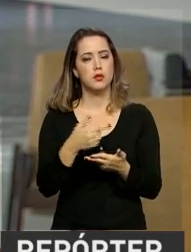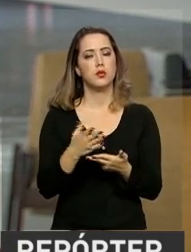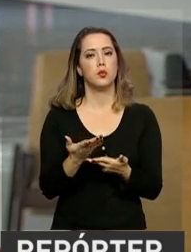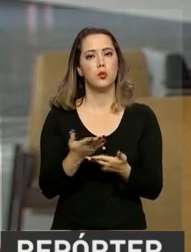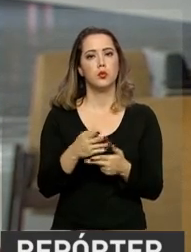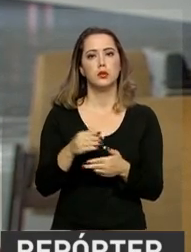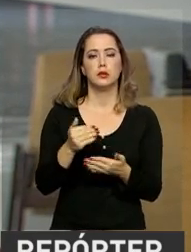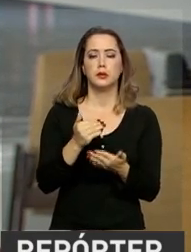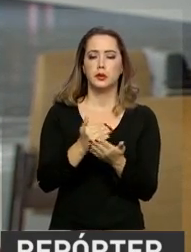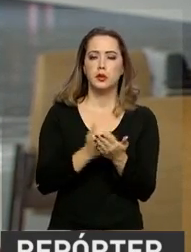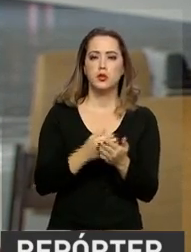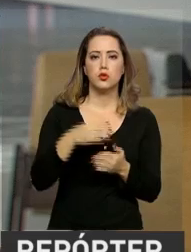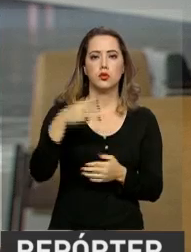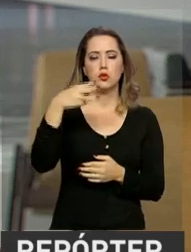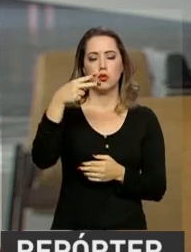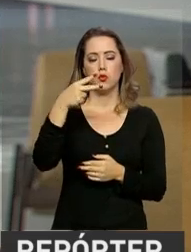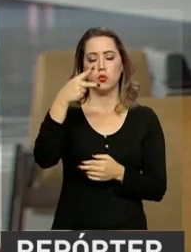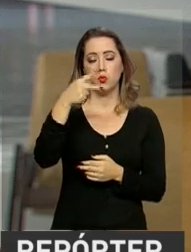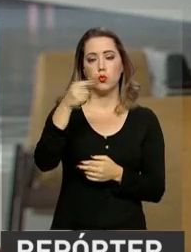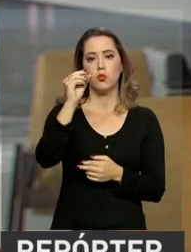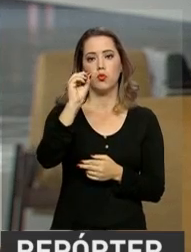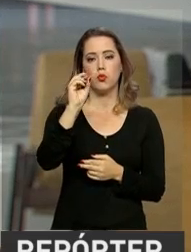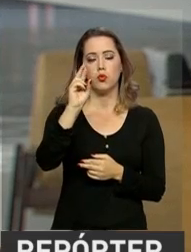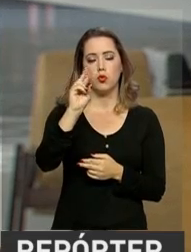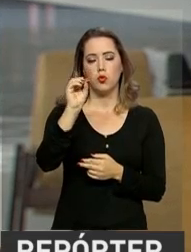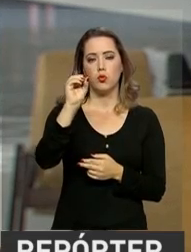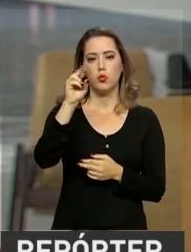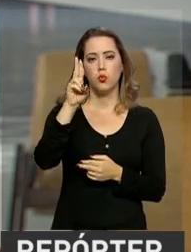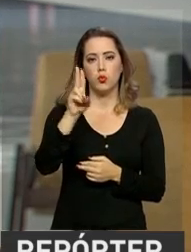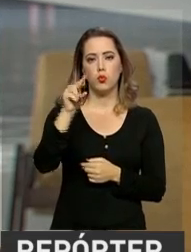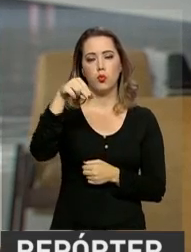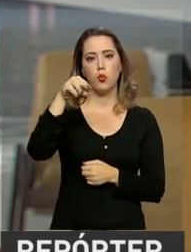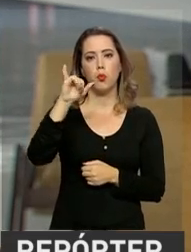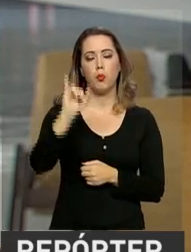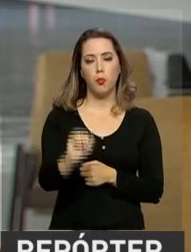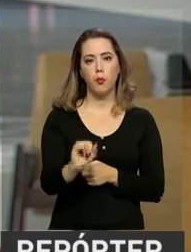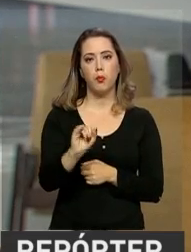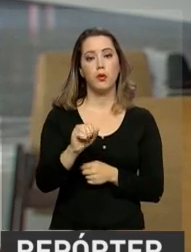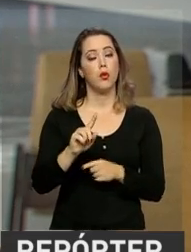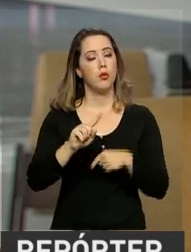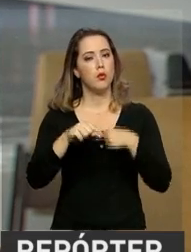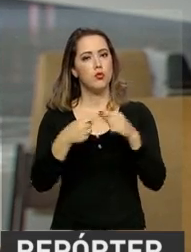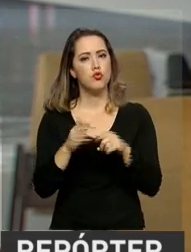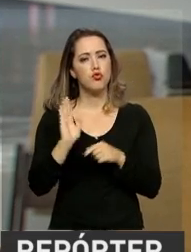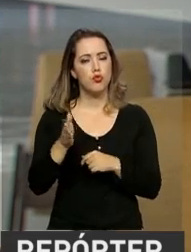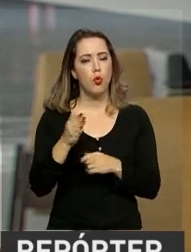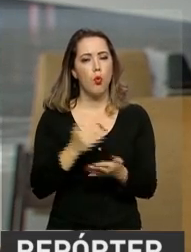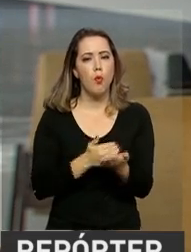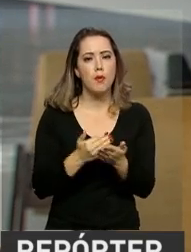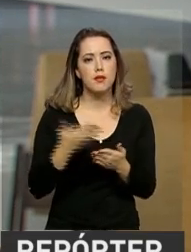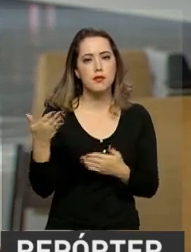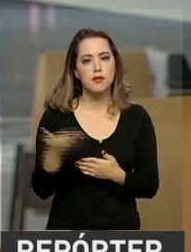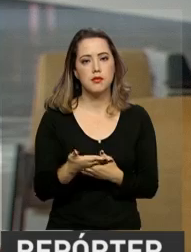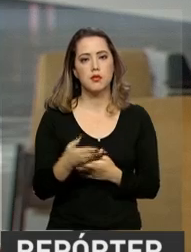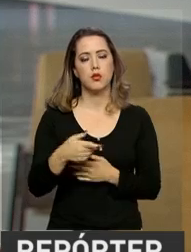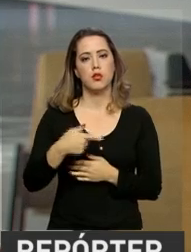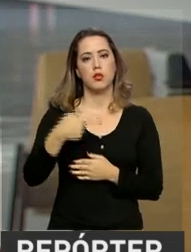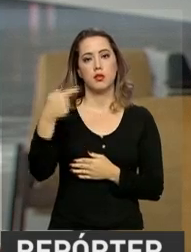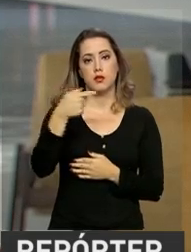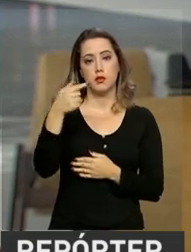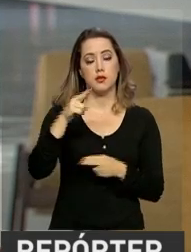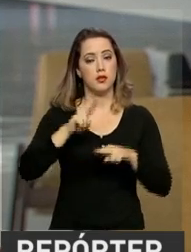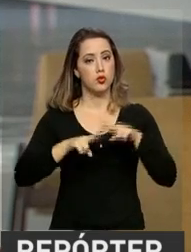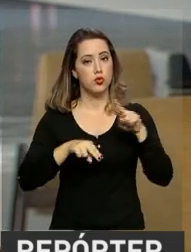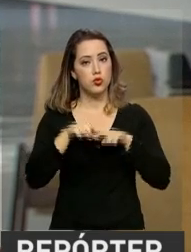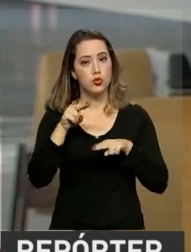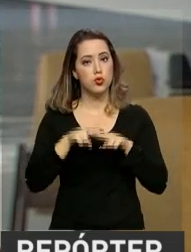pro ú o programa Universidade para Todos deste ano o prazo começa no dia 7 de junho né pro segundo semestre o pro